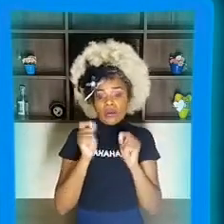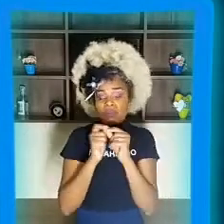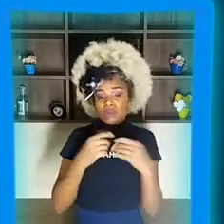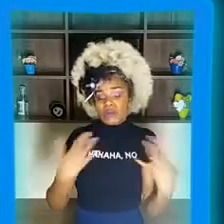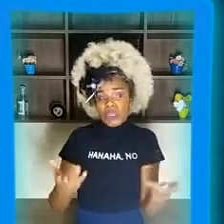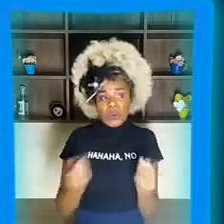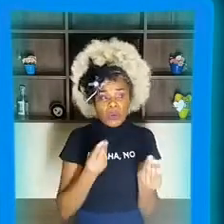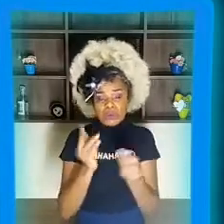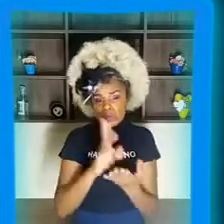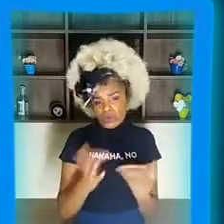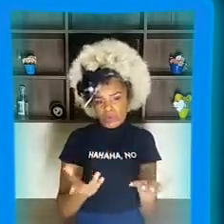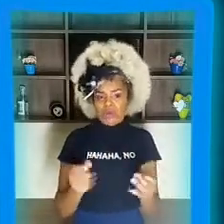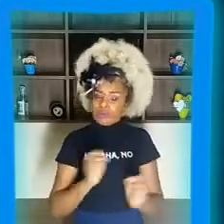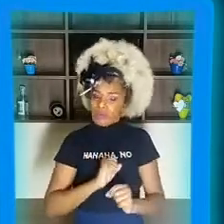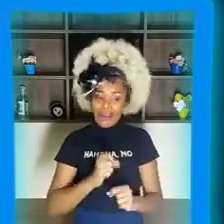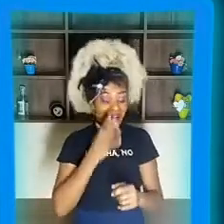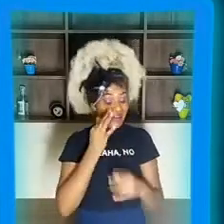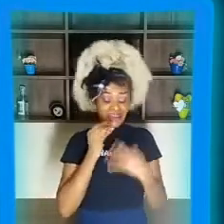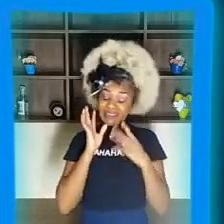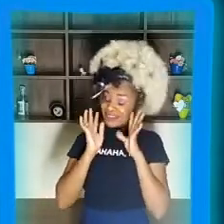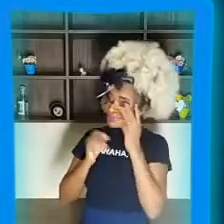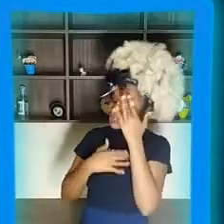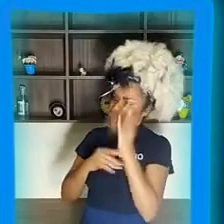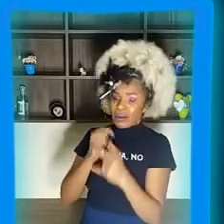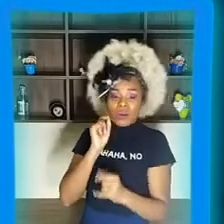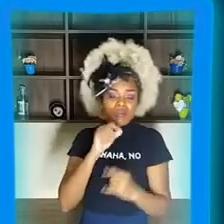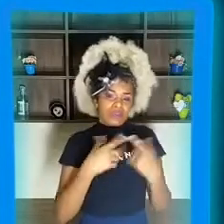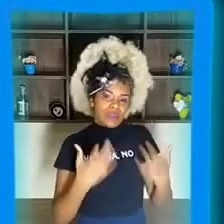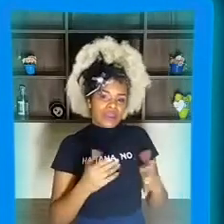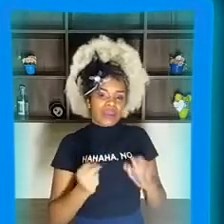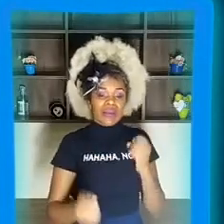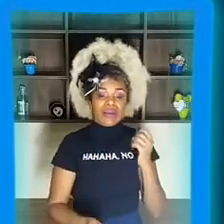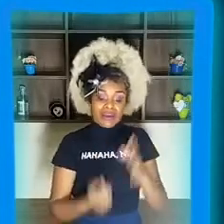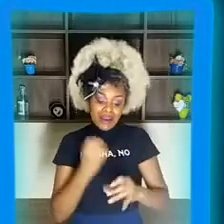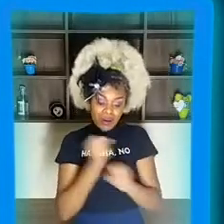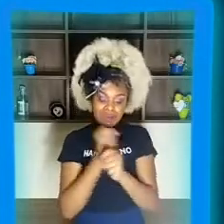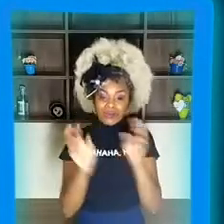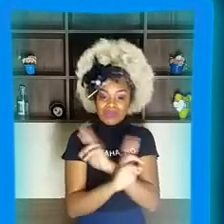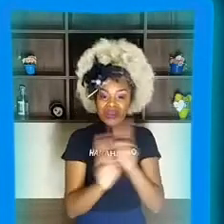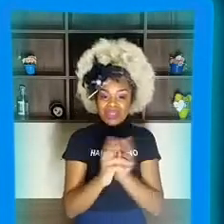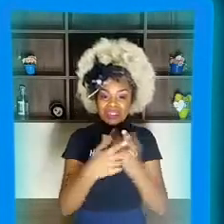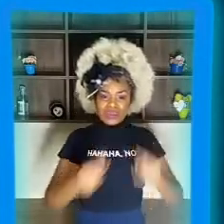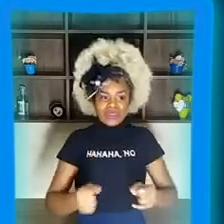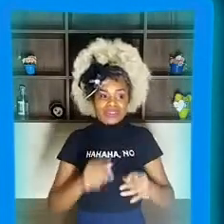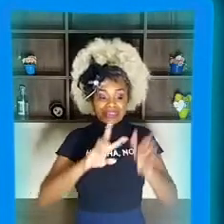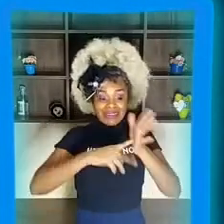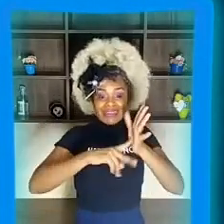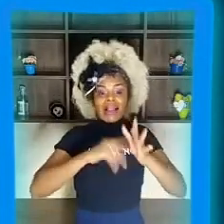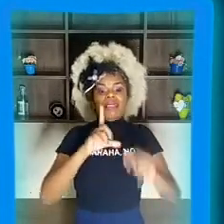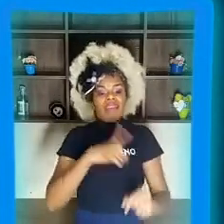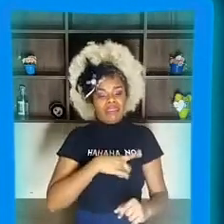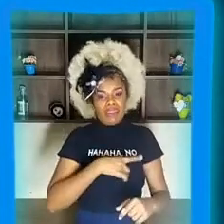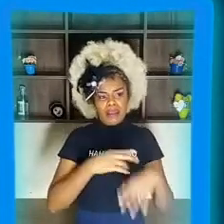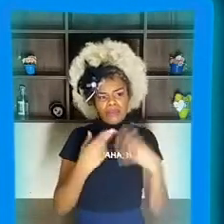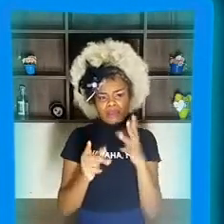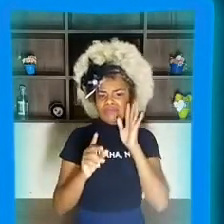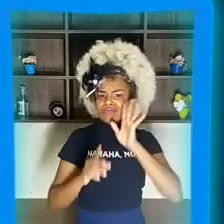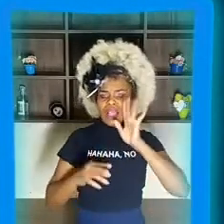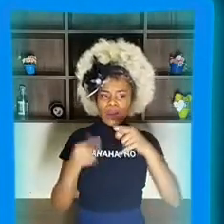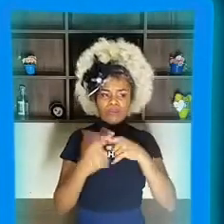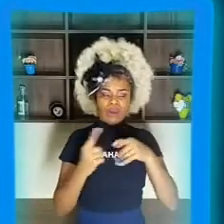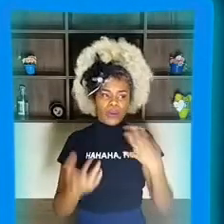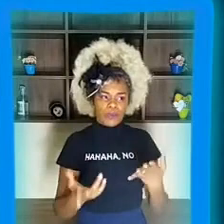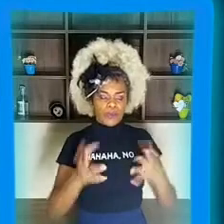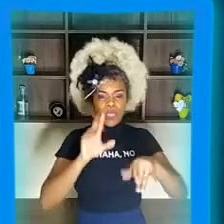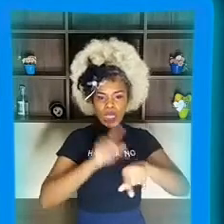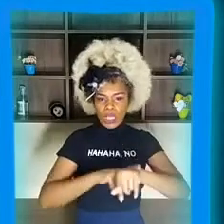com isso? Claro, porque nós estamos fazendo o quê? Nós estamos construindo uma rede em que as coisas fazem sentido, mas eu acho isso muito legal, porque quando